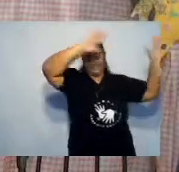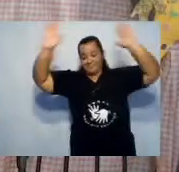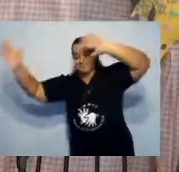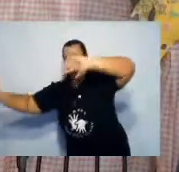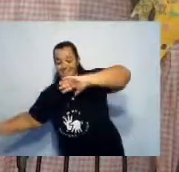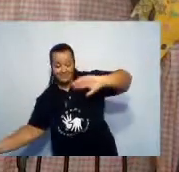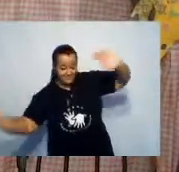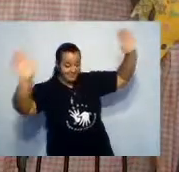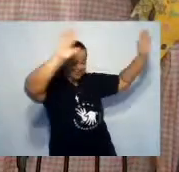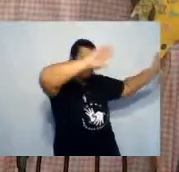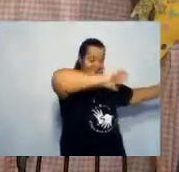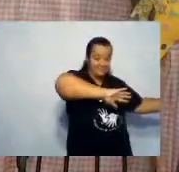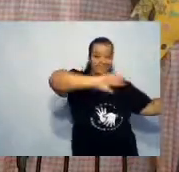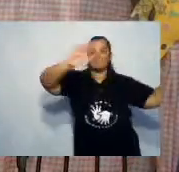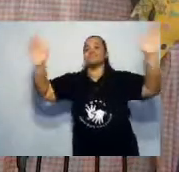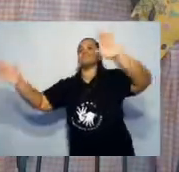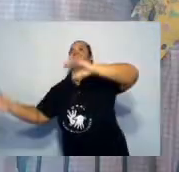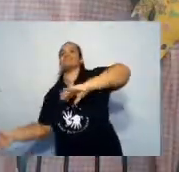Hey, yeah.